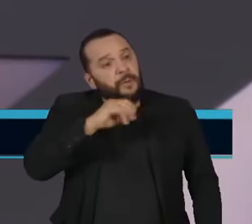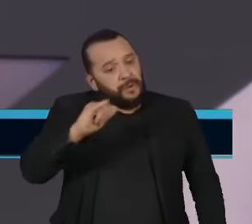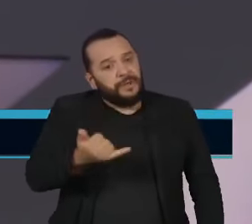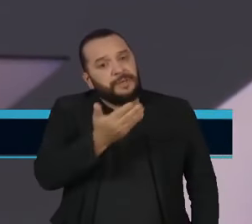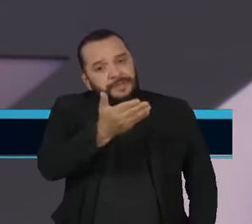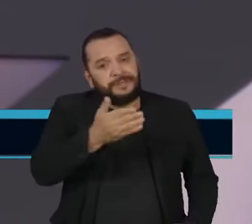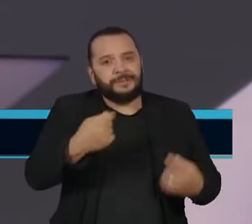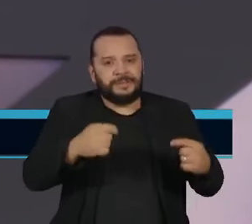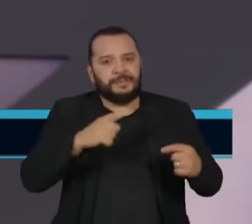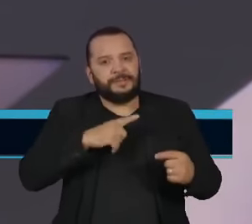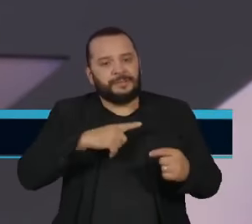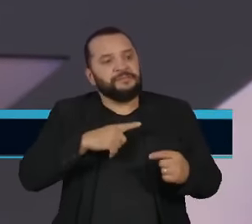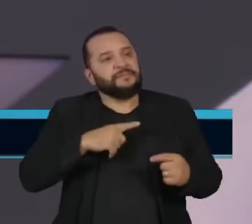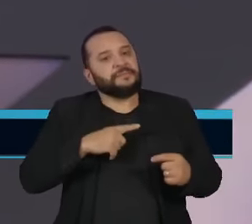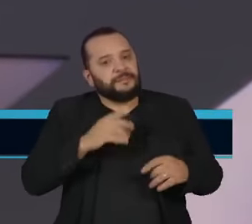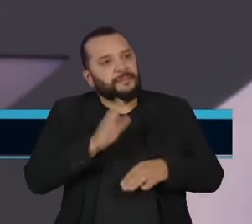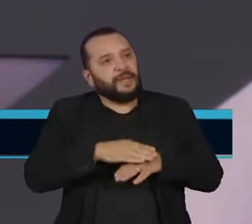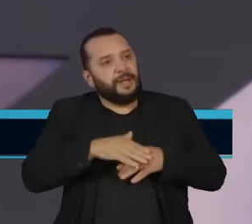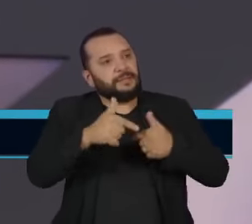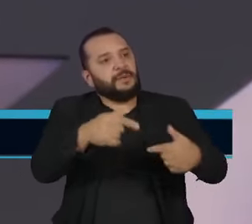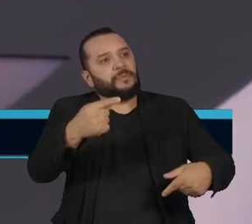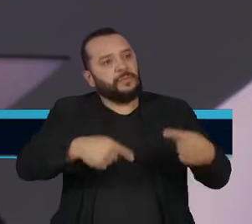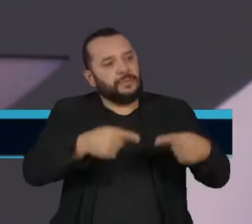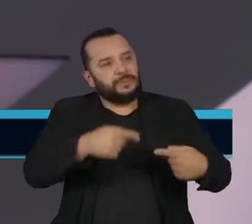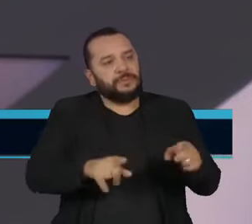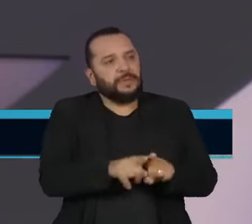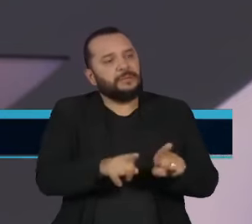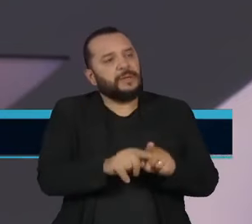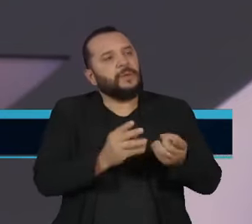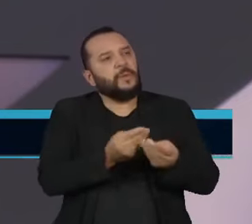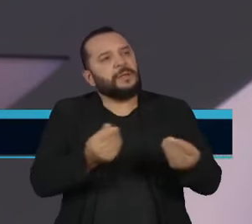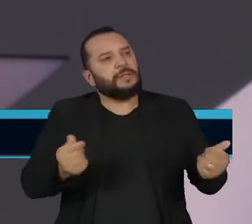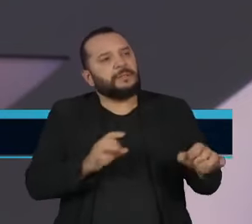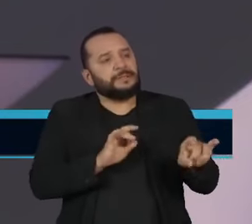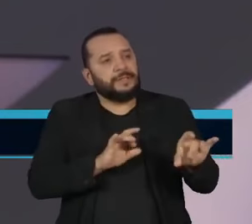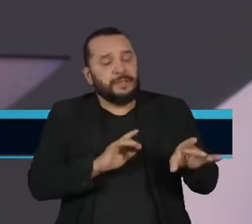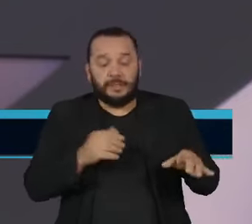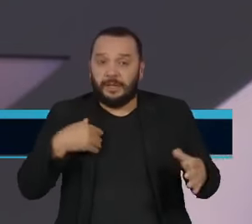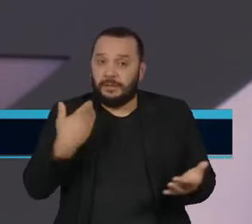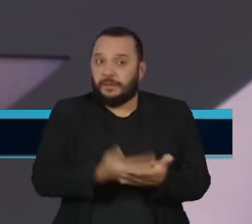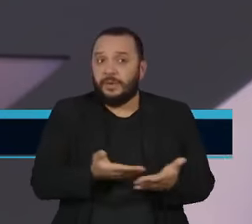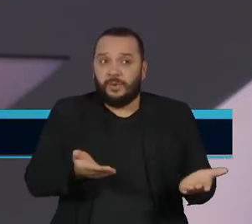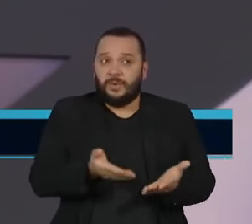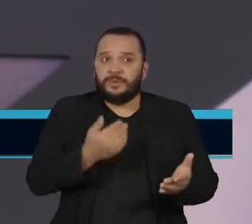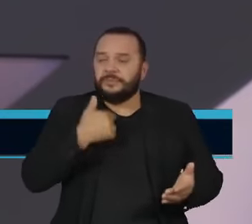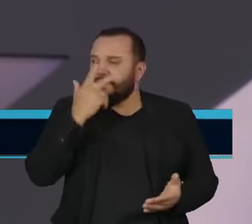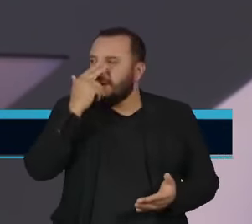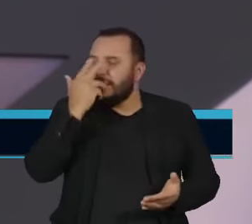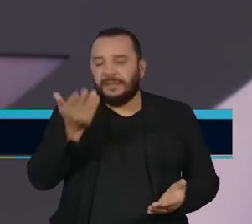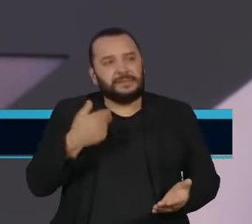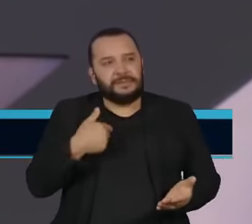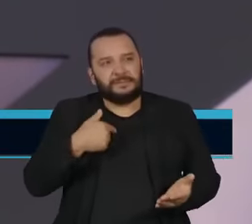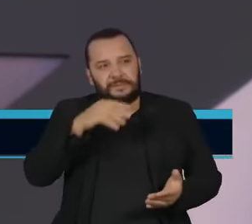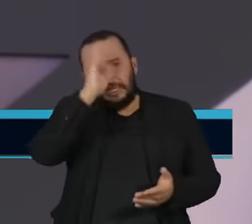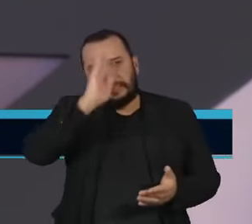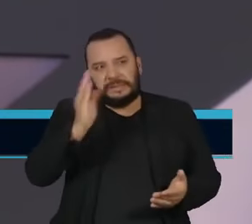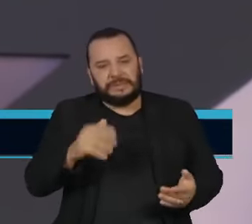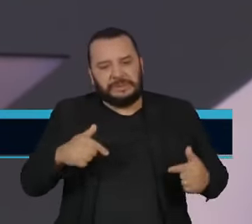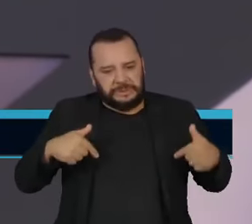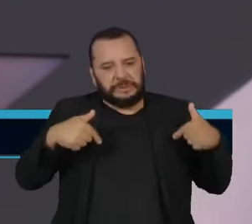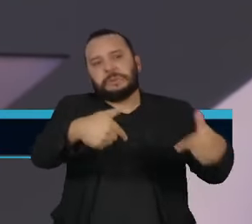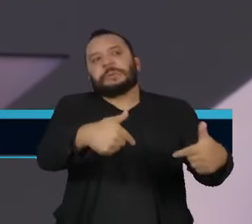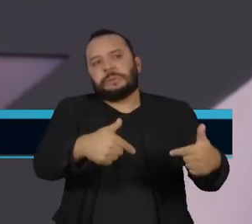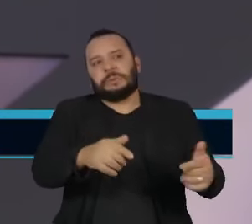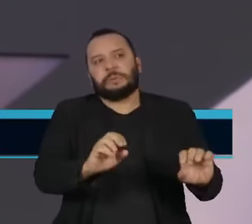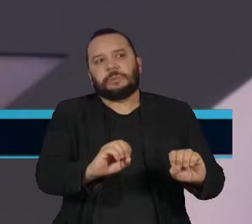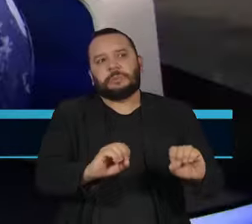ter qualidade técnica, ele tem que parar tecnicamente esse acordo, esse mecanismo. E até hoje isso não se mostrou muito factível no